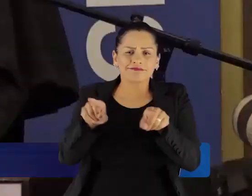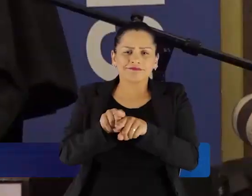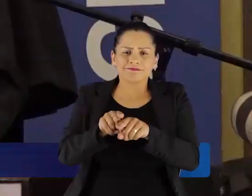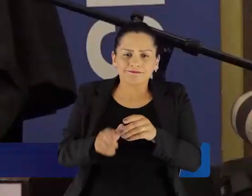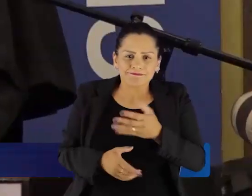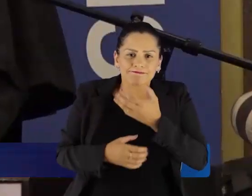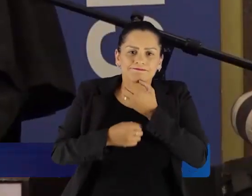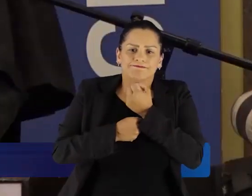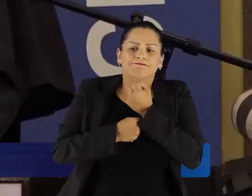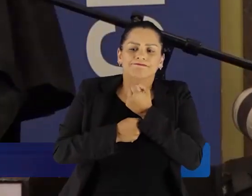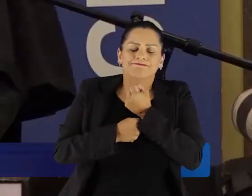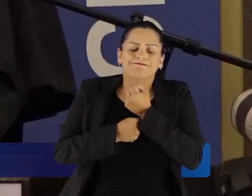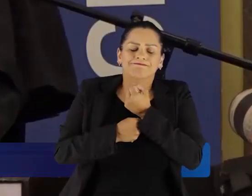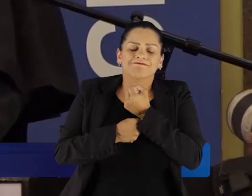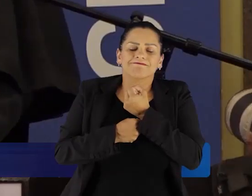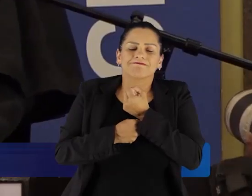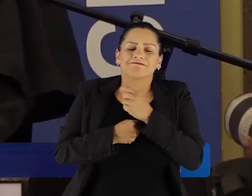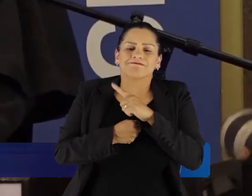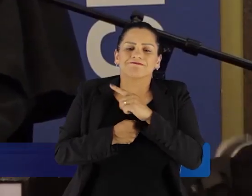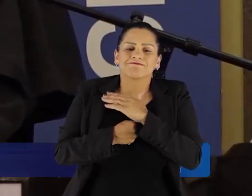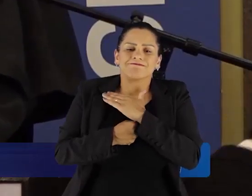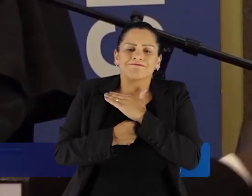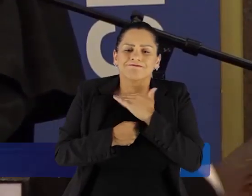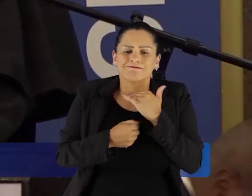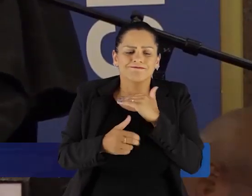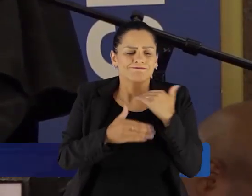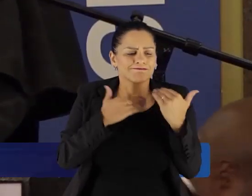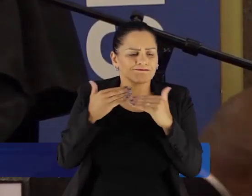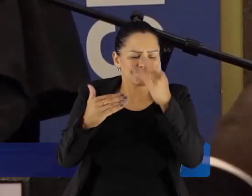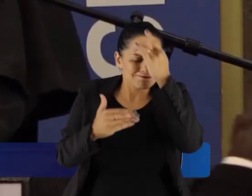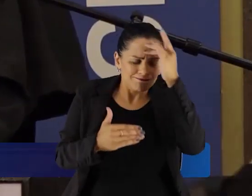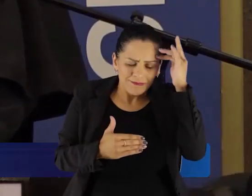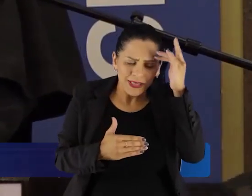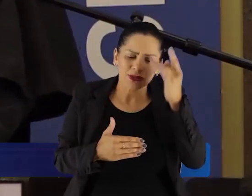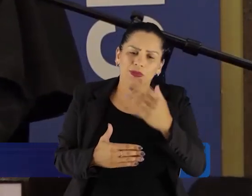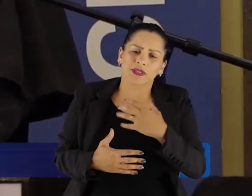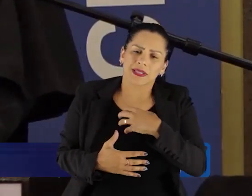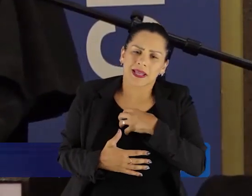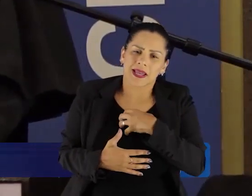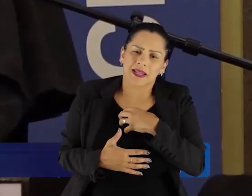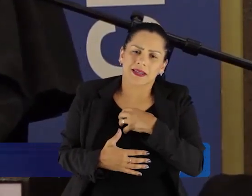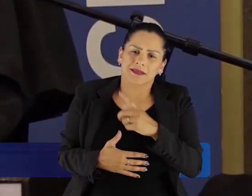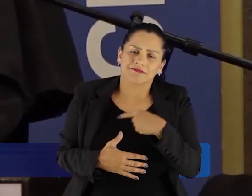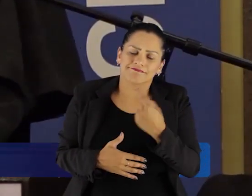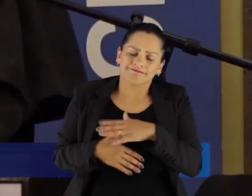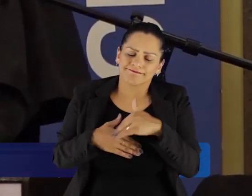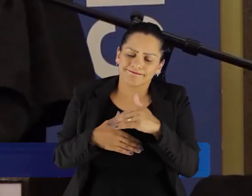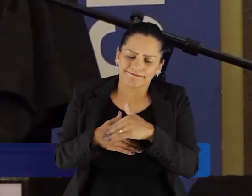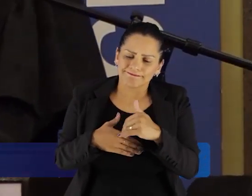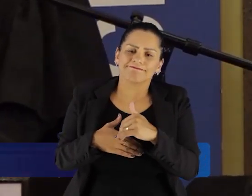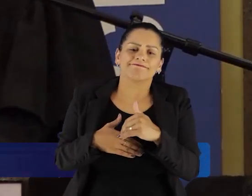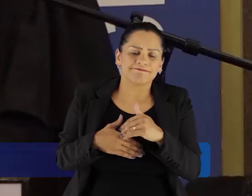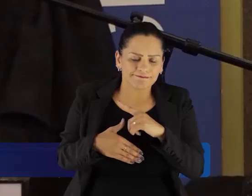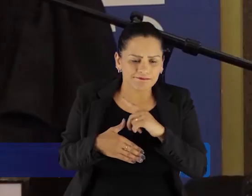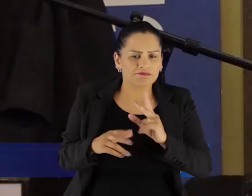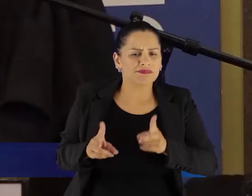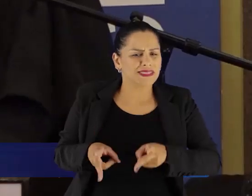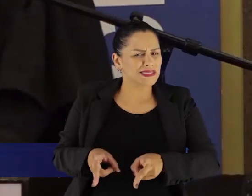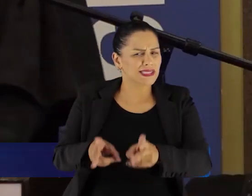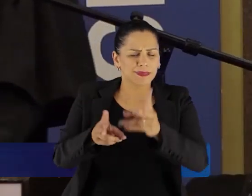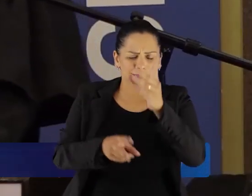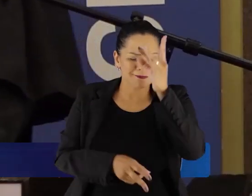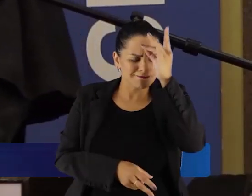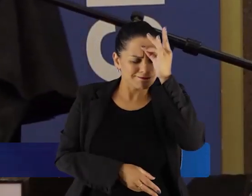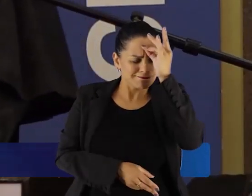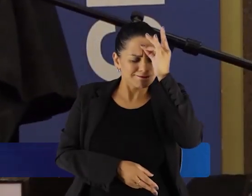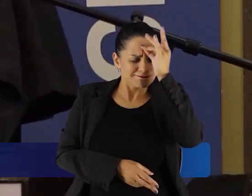perda de pessoas queridas que lamentavelmente também ocorrerá entre nós e que devem sempre ser